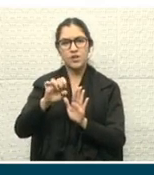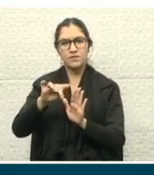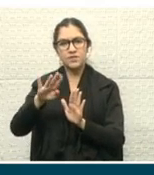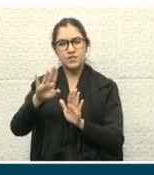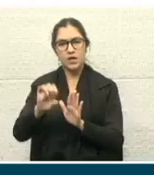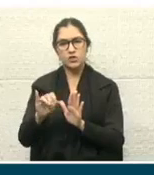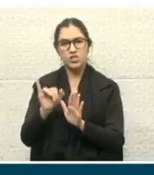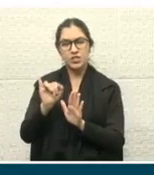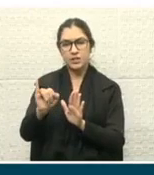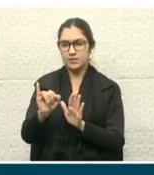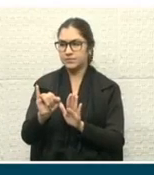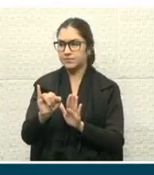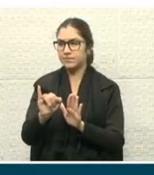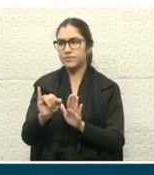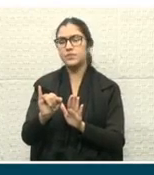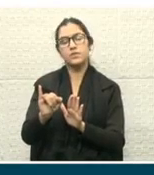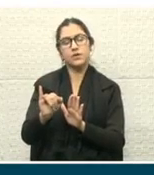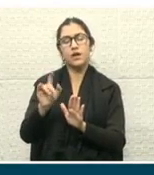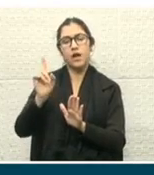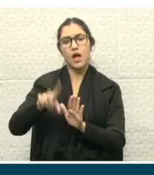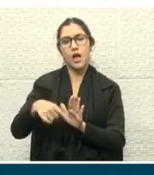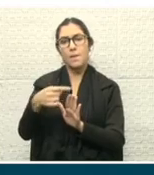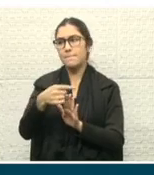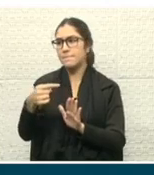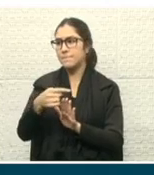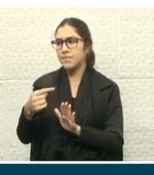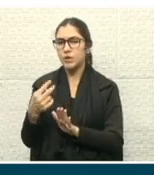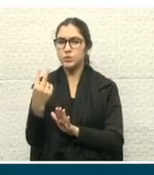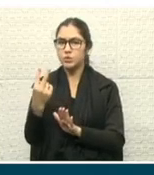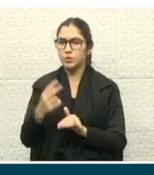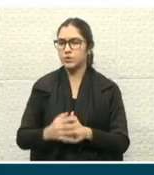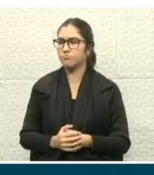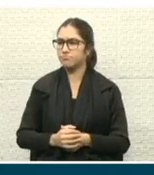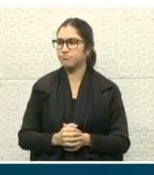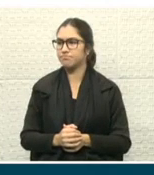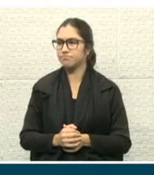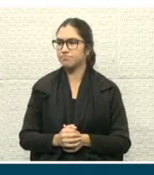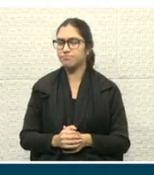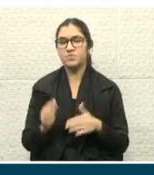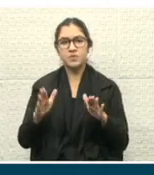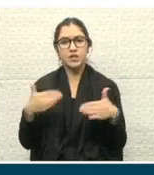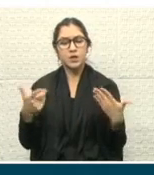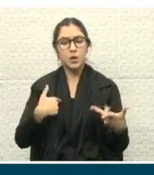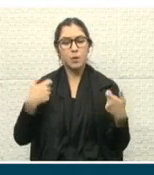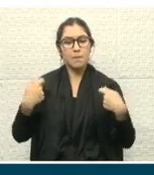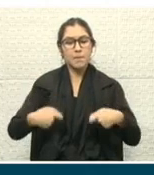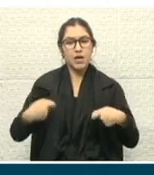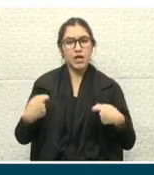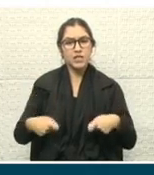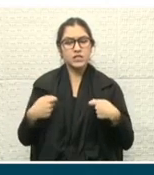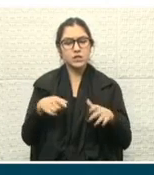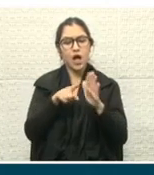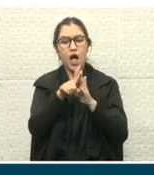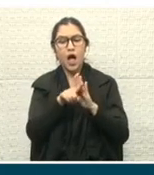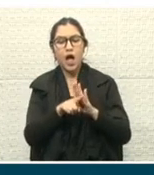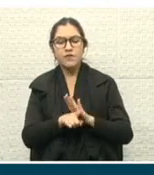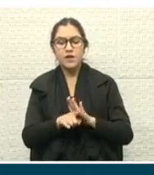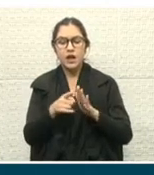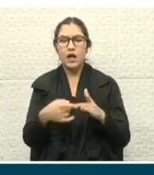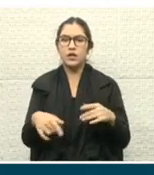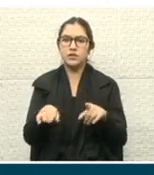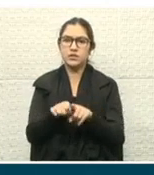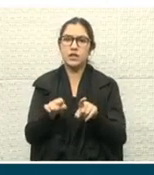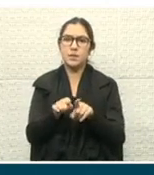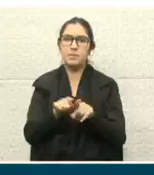i. O coeficiente de i, nesse caso, é menos 2. Então, eu preciso avaliar,